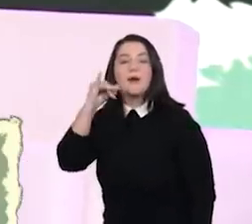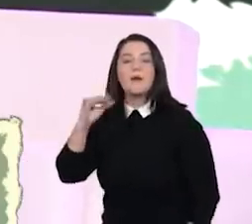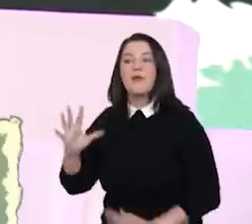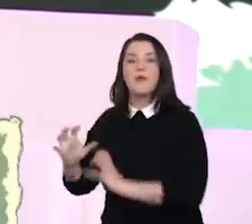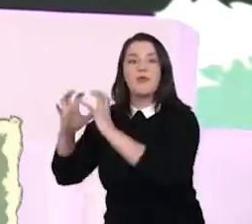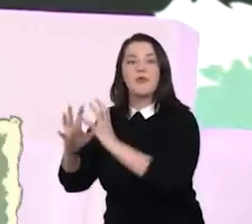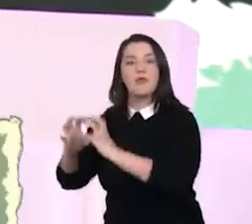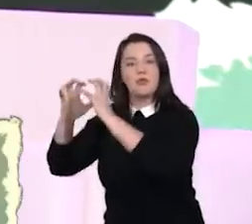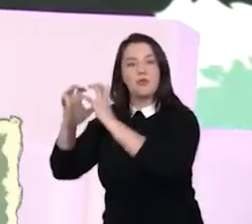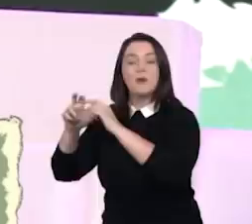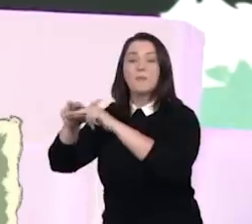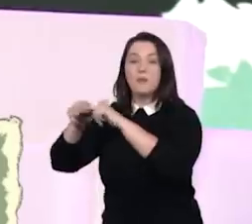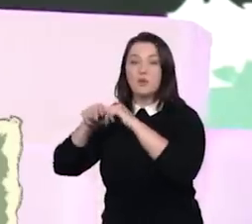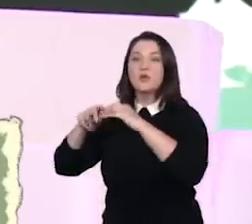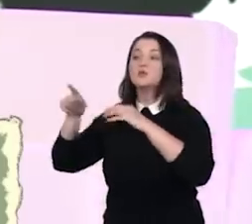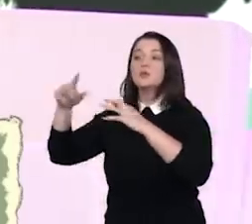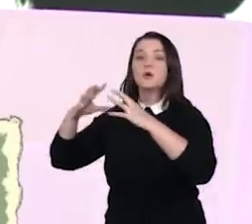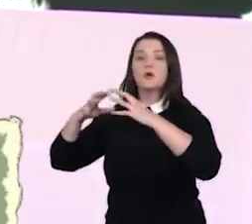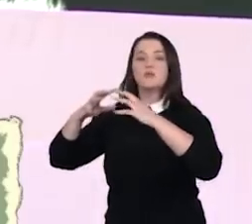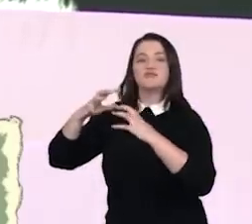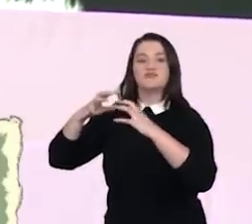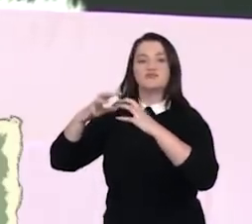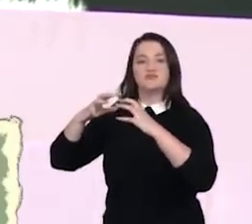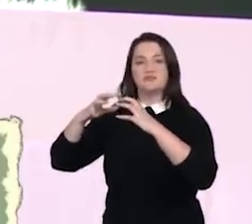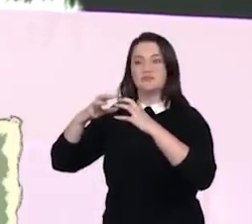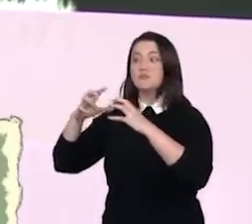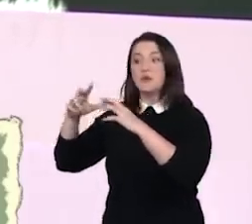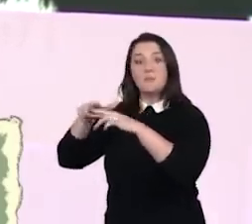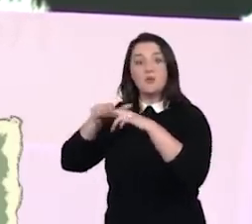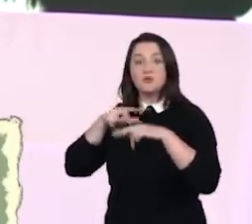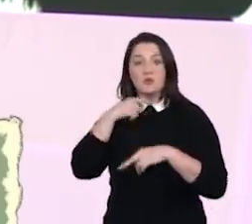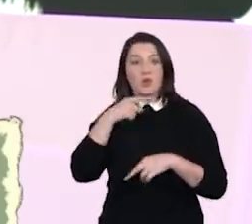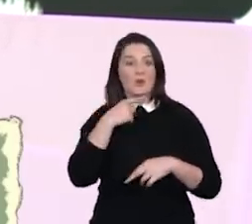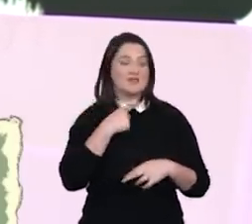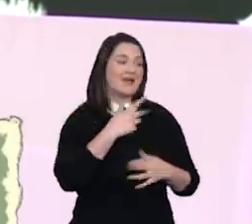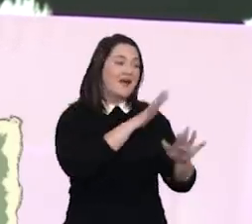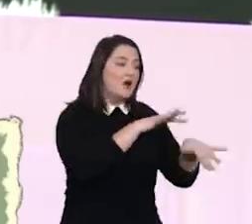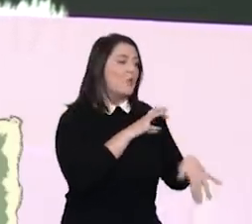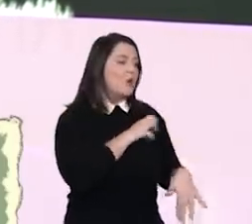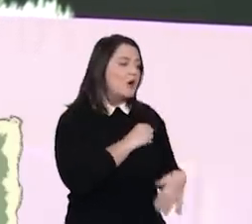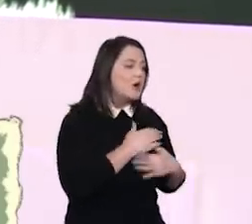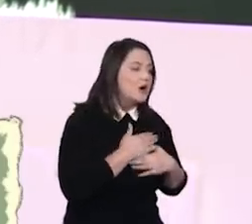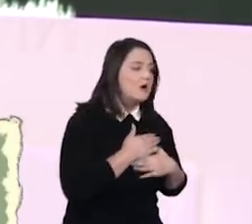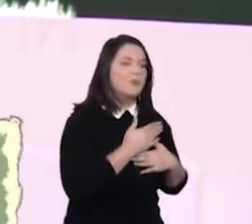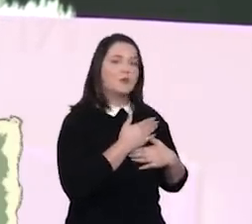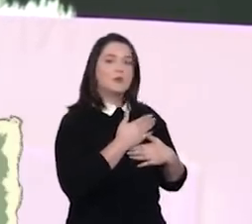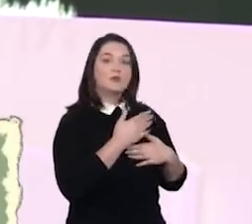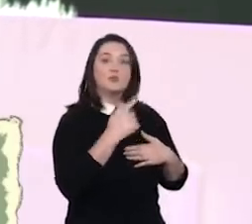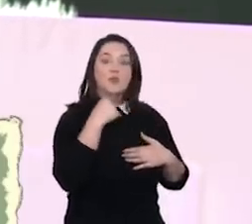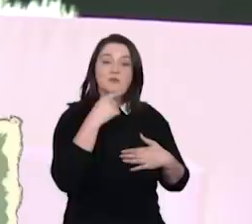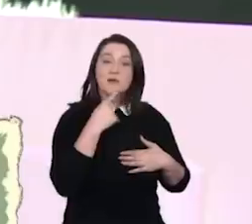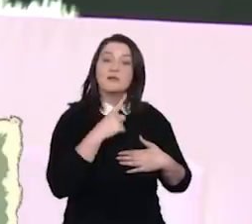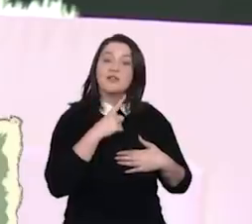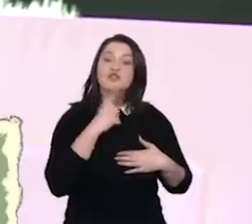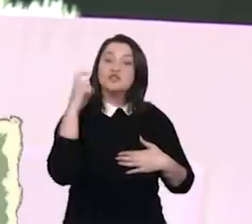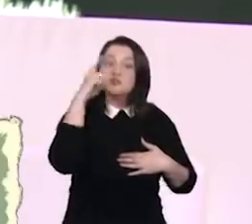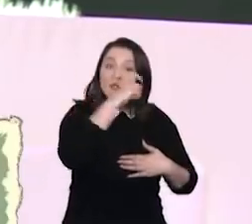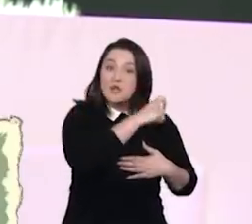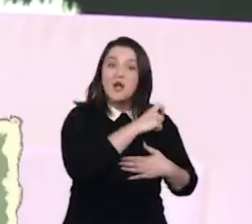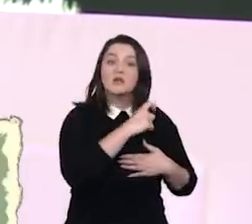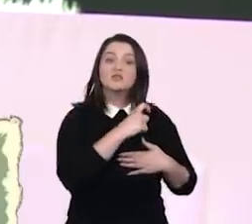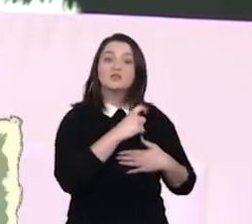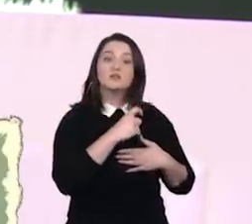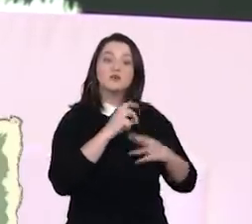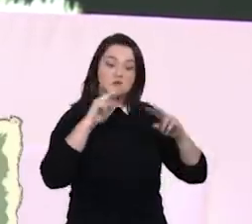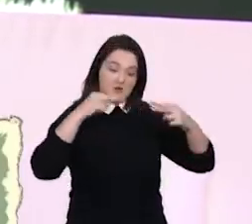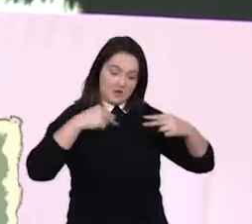dele esquerdo pode não ter desenvolvido da forma que deveria desenvolver. E por conta disso, ele tem dificuldades de reconhecer